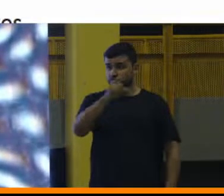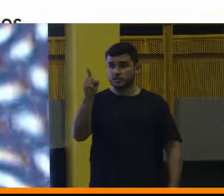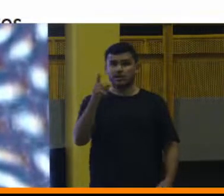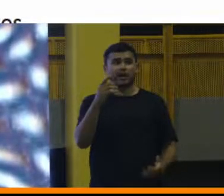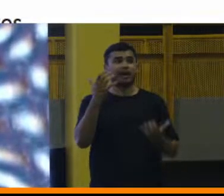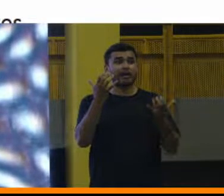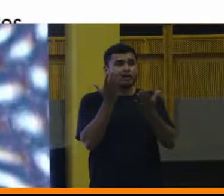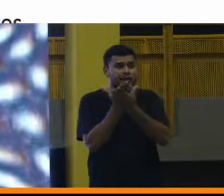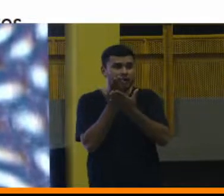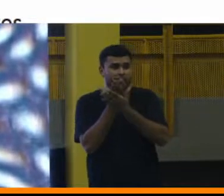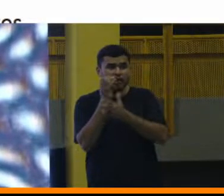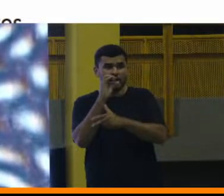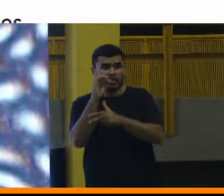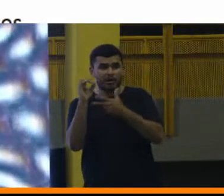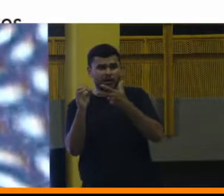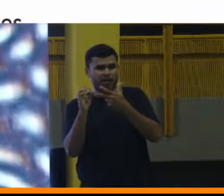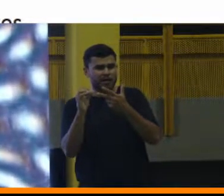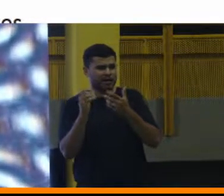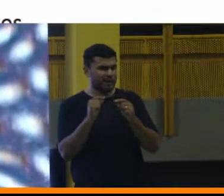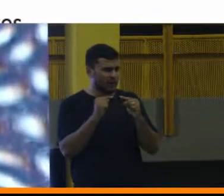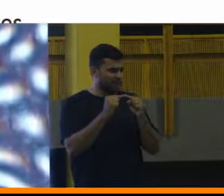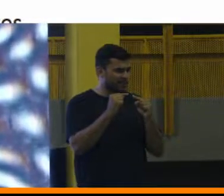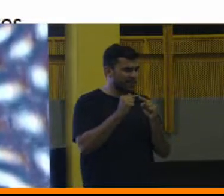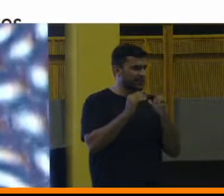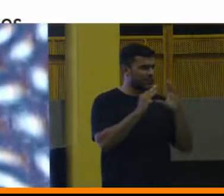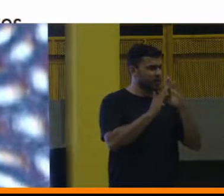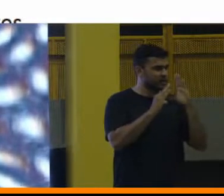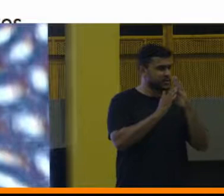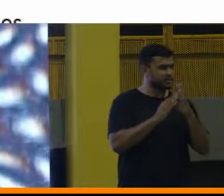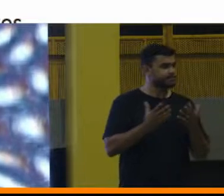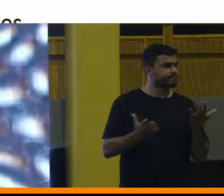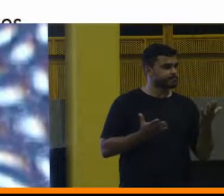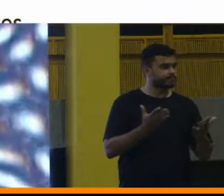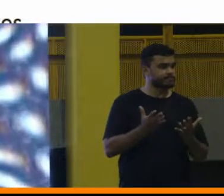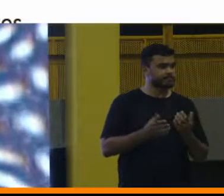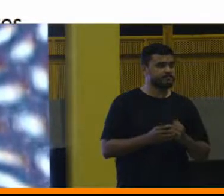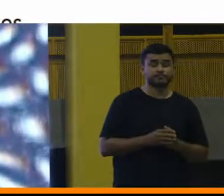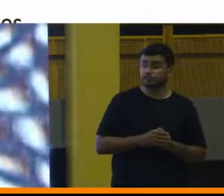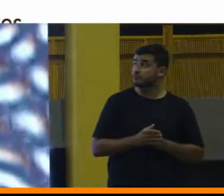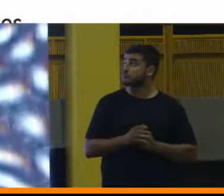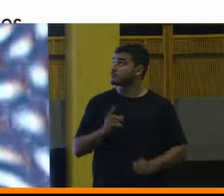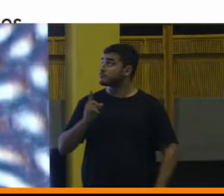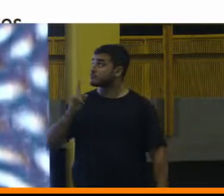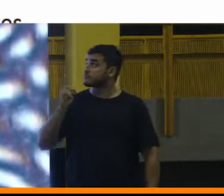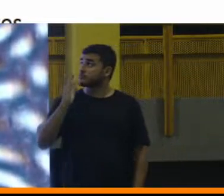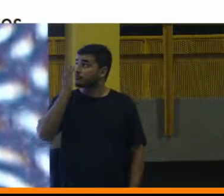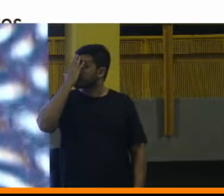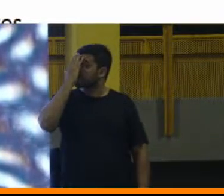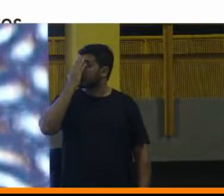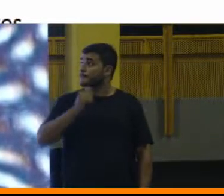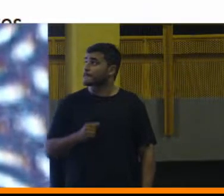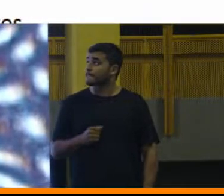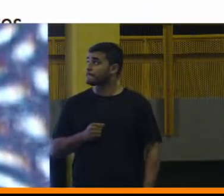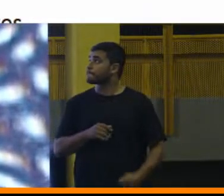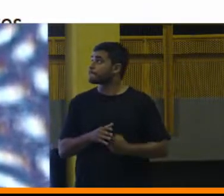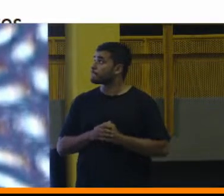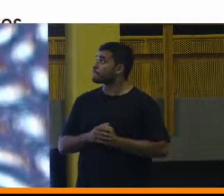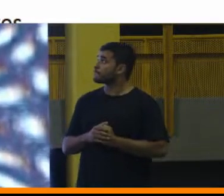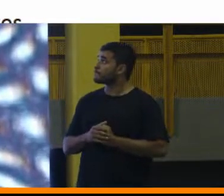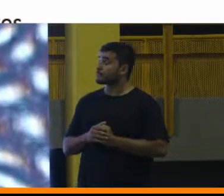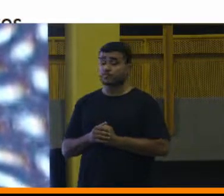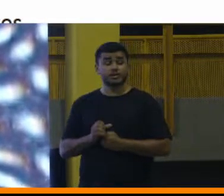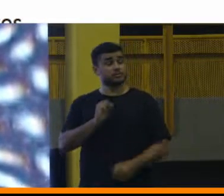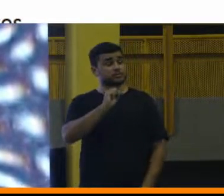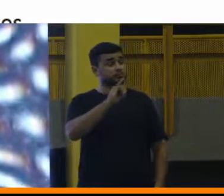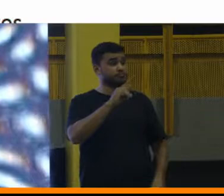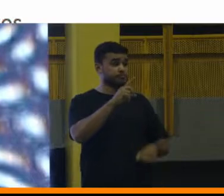as provas conversam entre si, já. Considere uma pedra em queda livre e uma criança em um